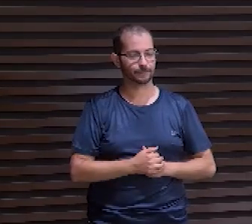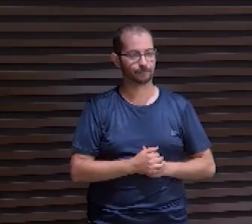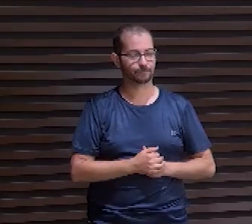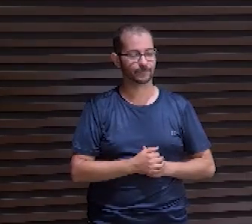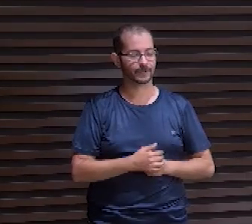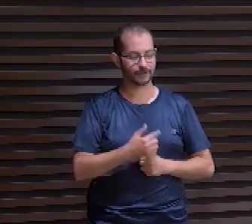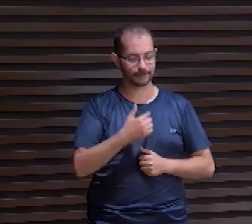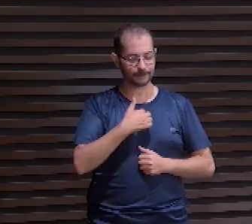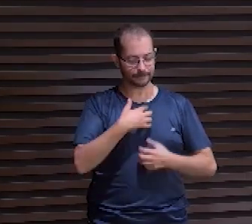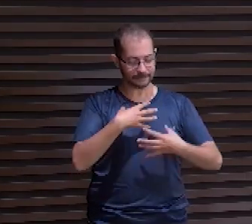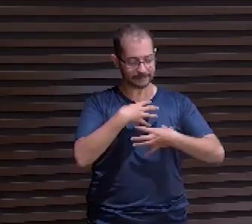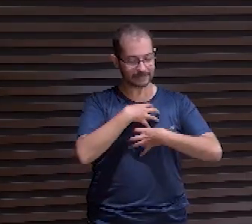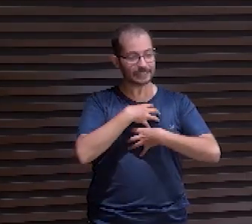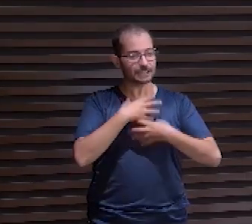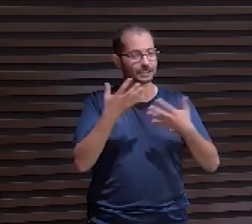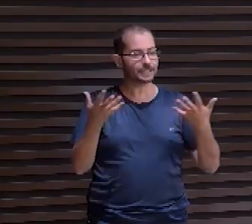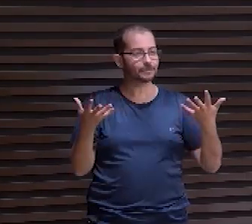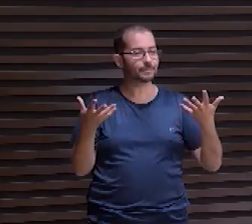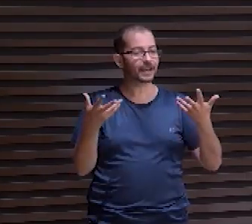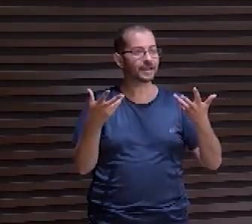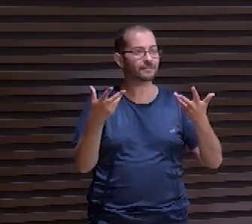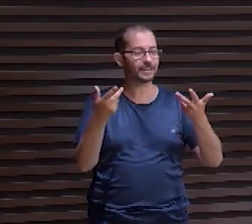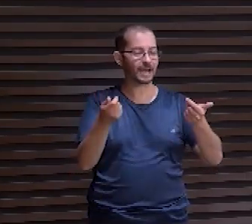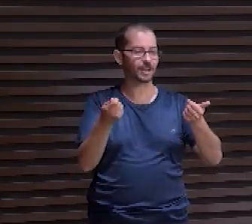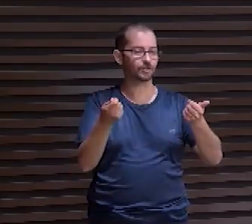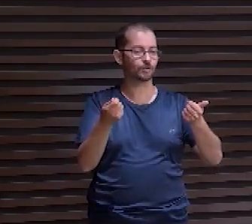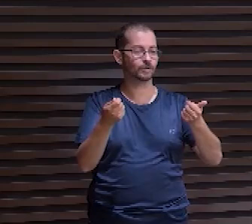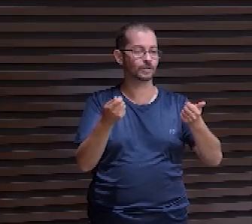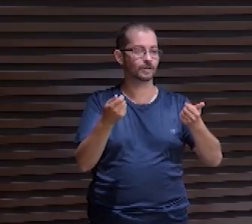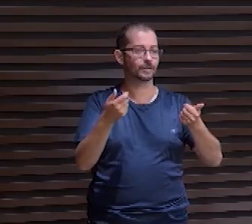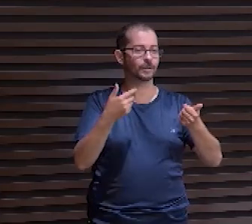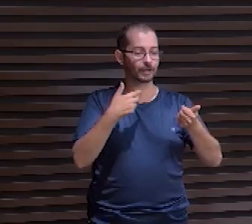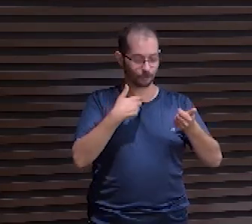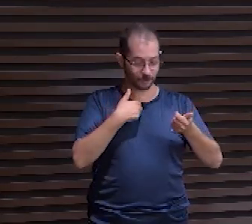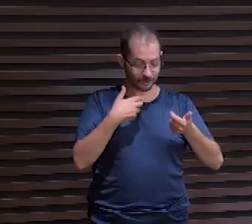Fiquei maravilhado enquanto considerava